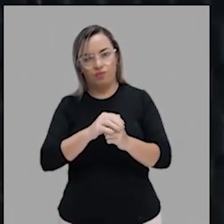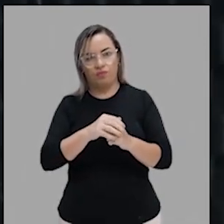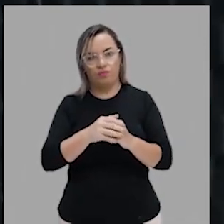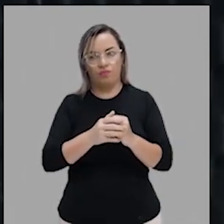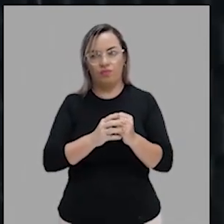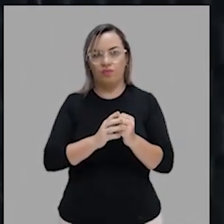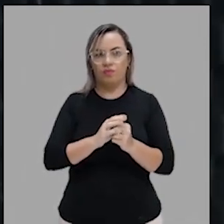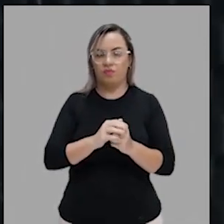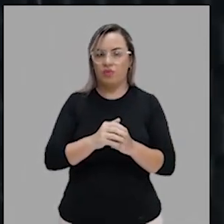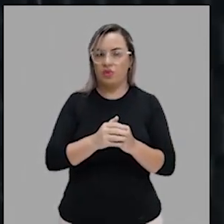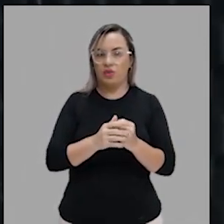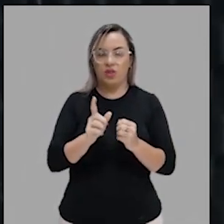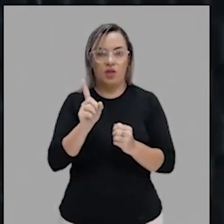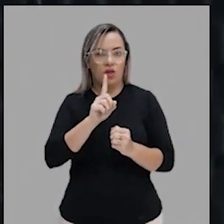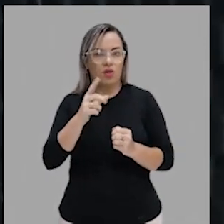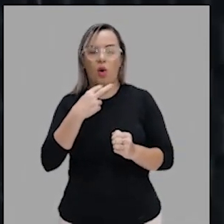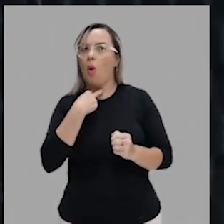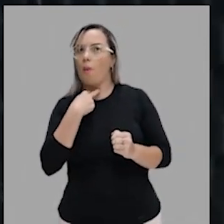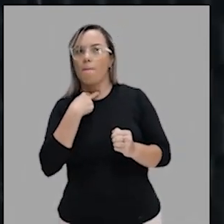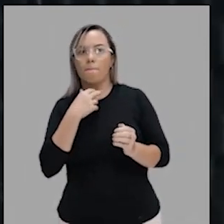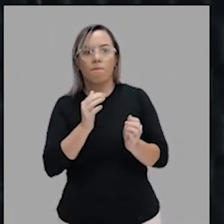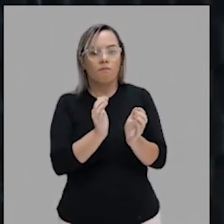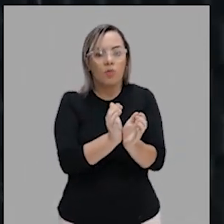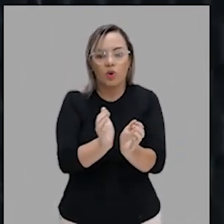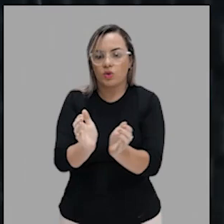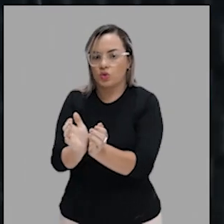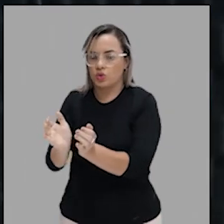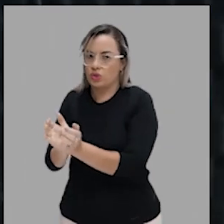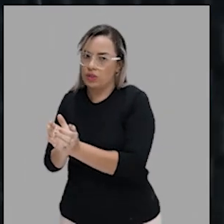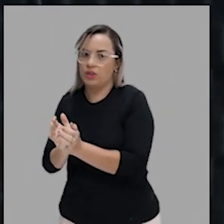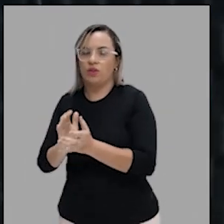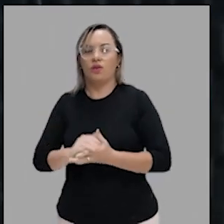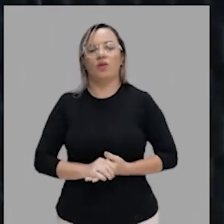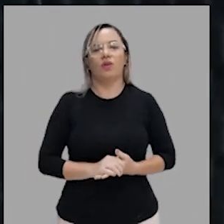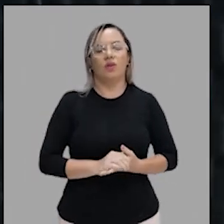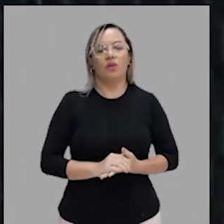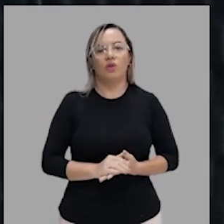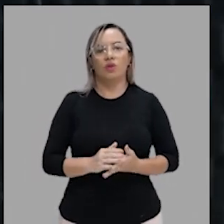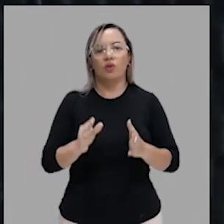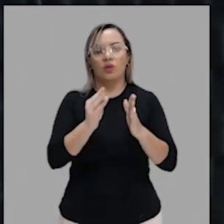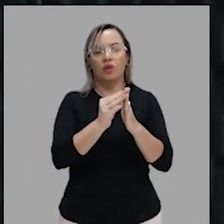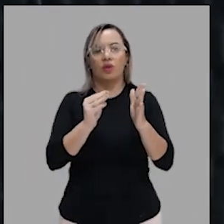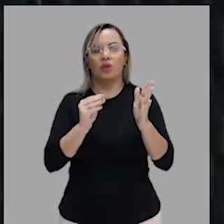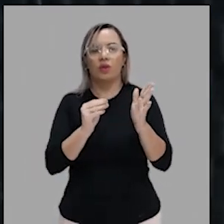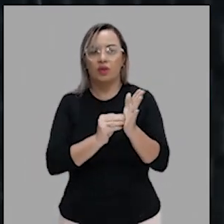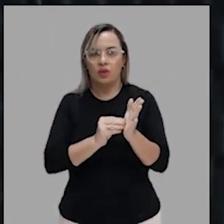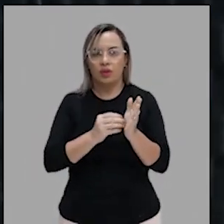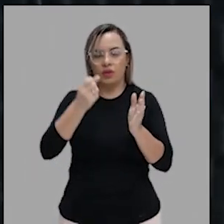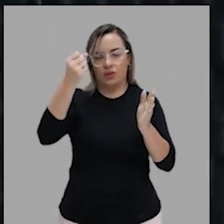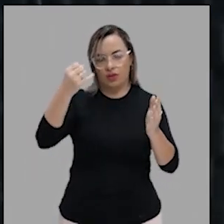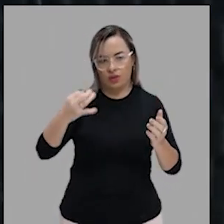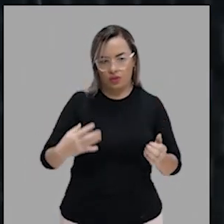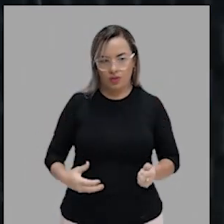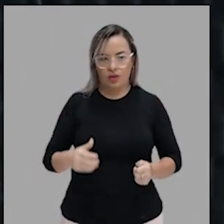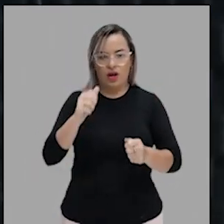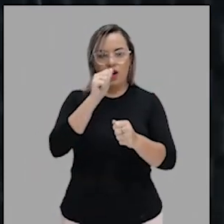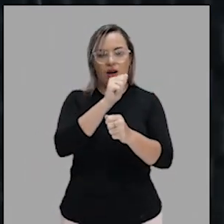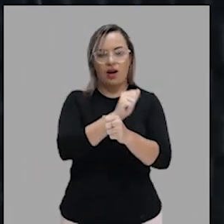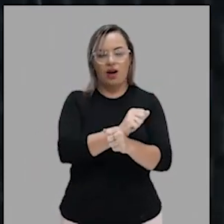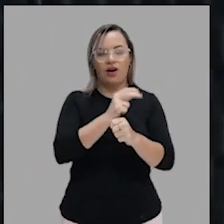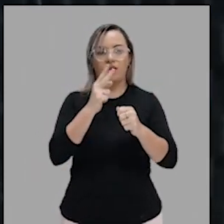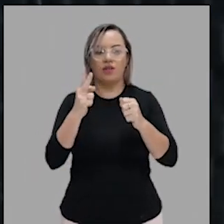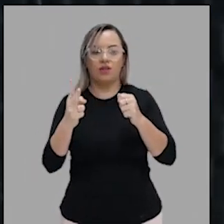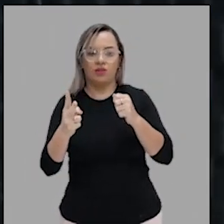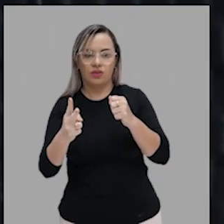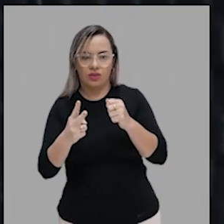se aglomerar. Isso é importante, tá bom? Na aula de hoje, nós vamos falar dos advérbios, a